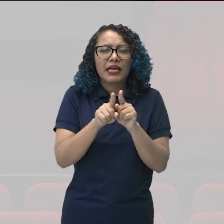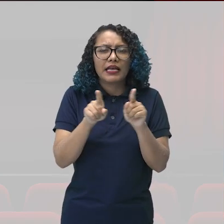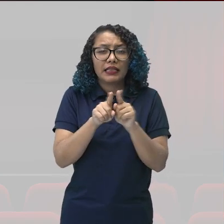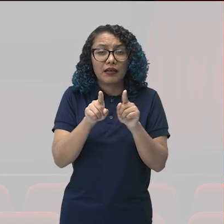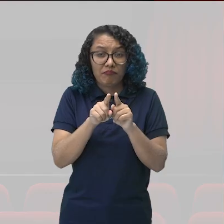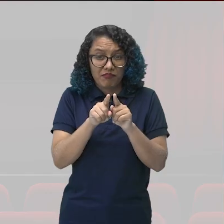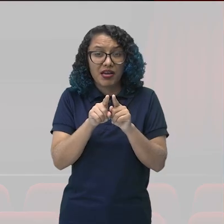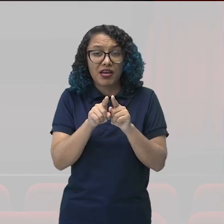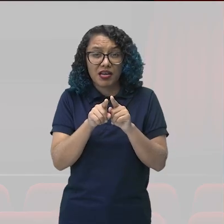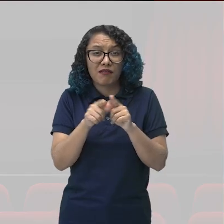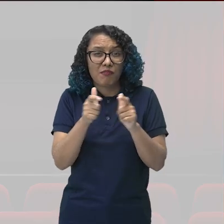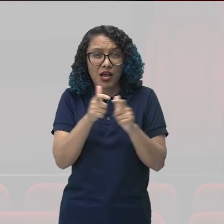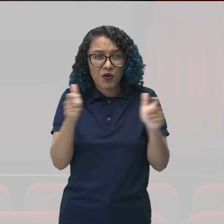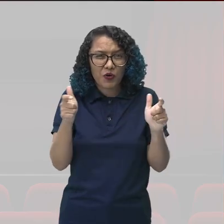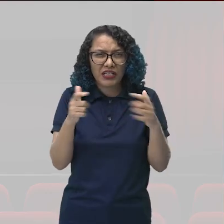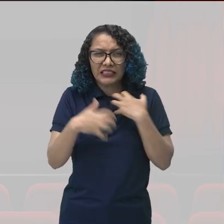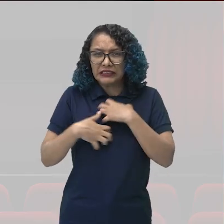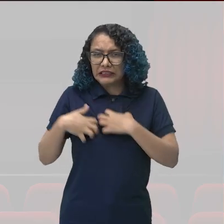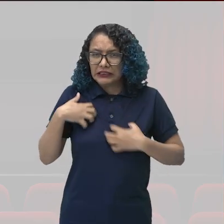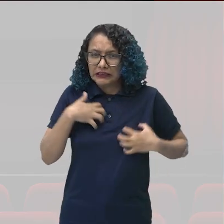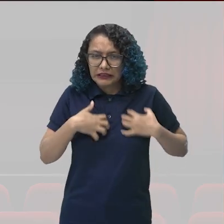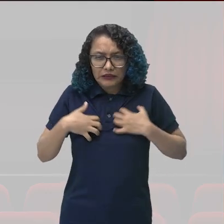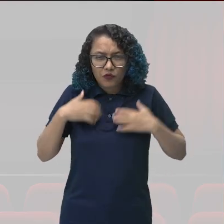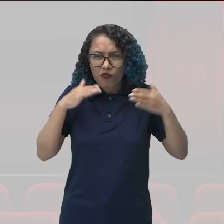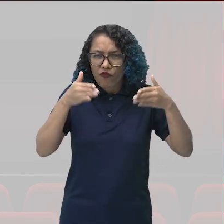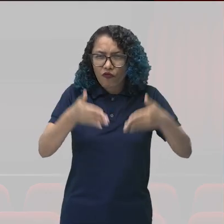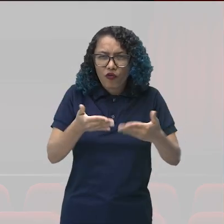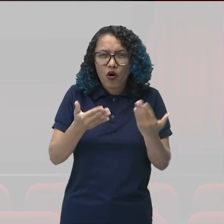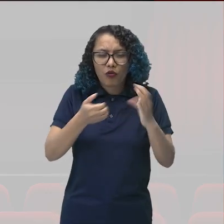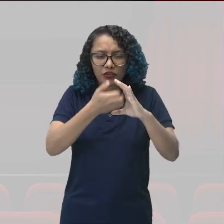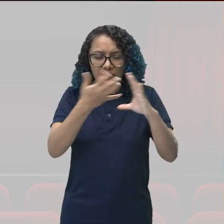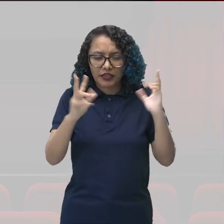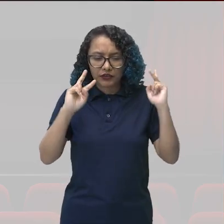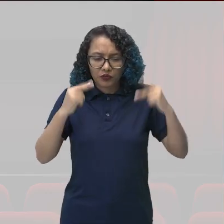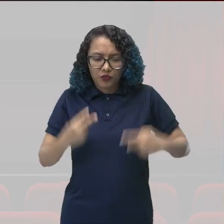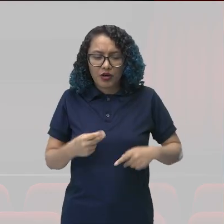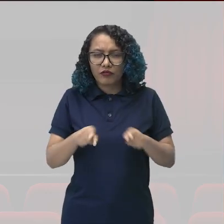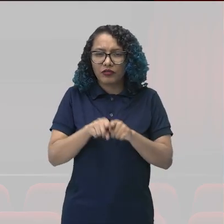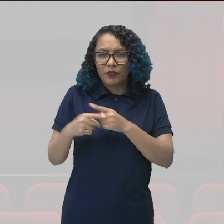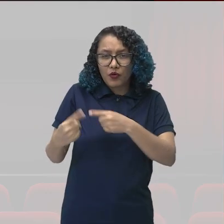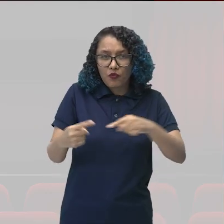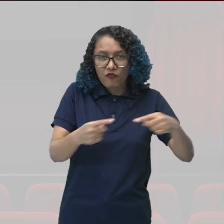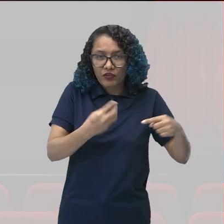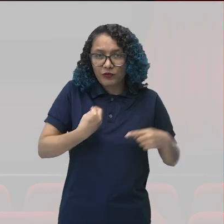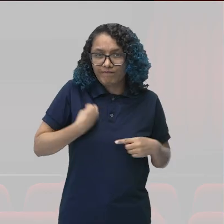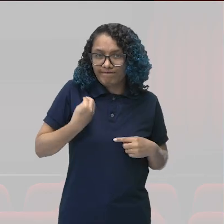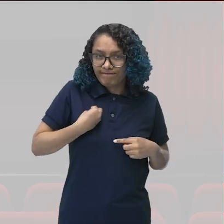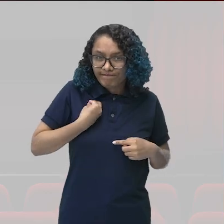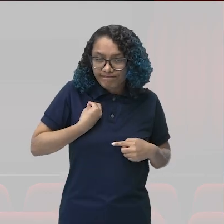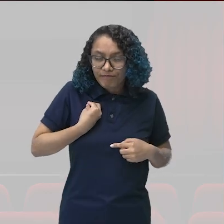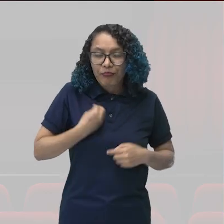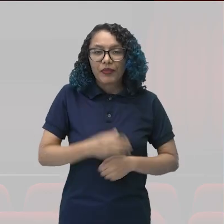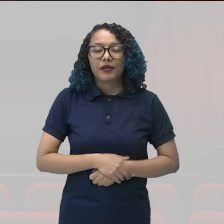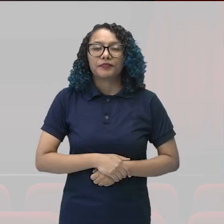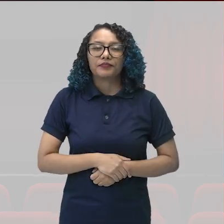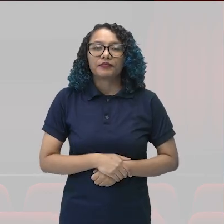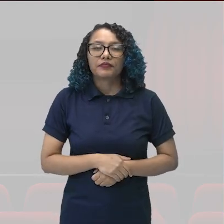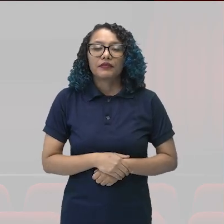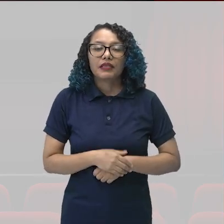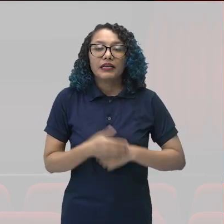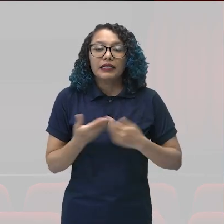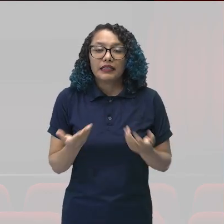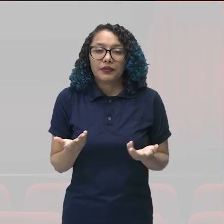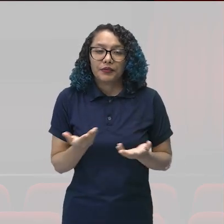muitas vezes sombrios, explorando a condição humana e os conflitos existenciais. Então, como eu falei para vocês,